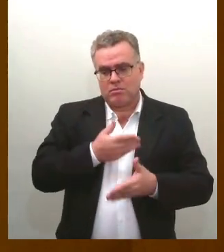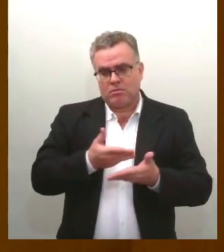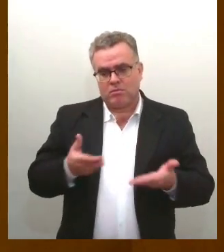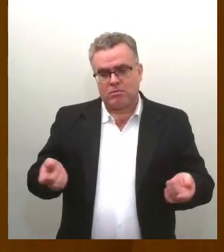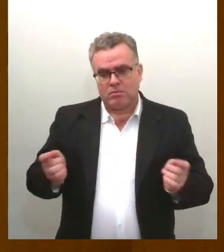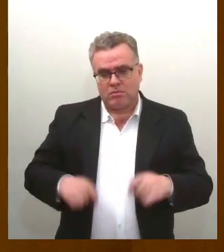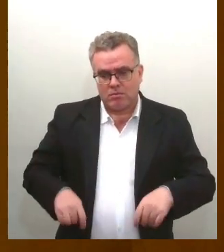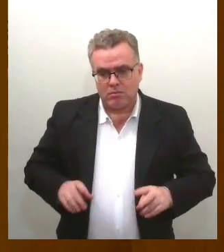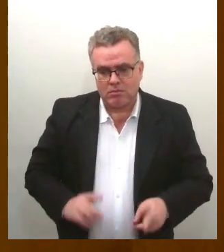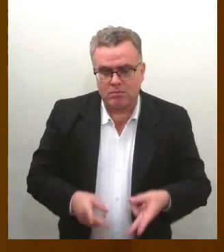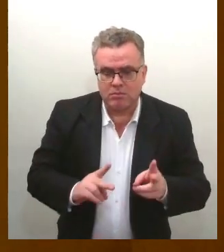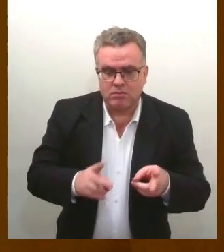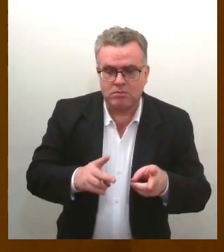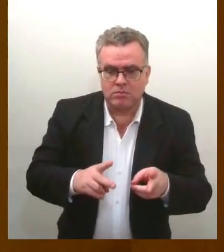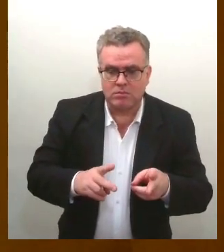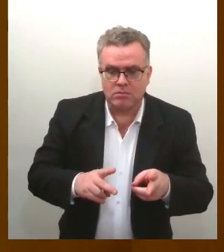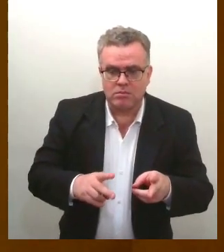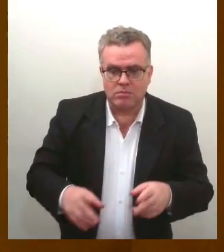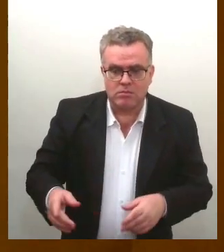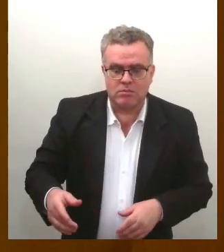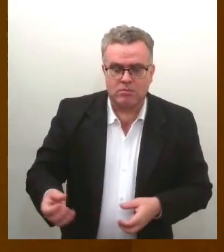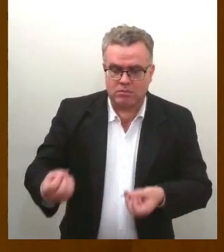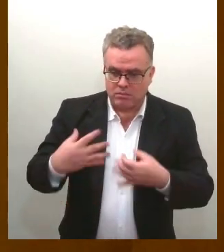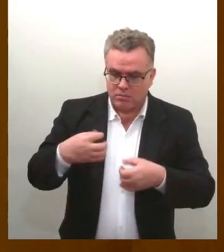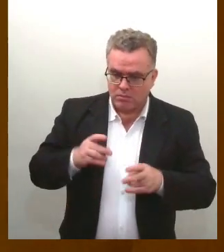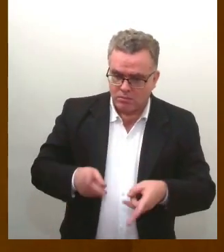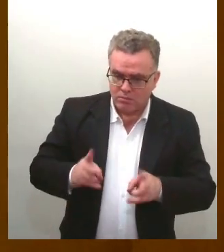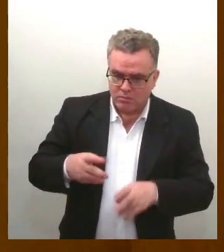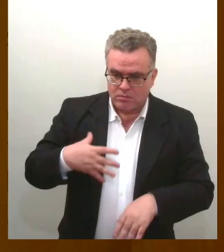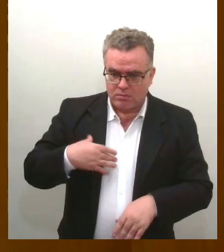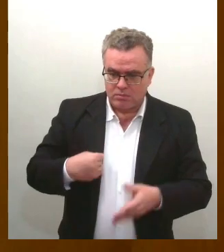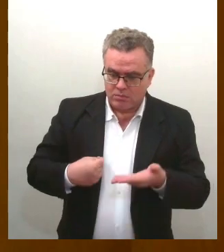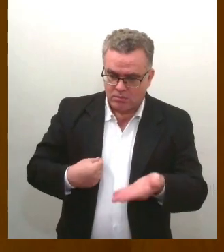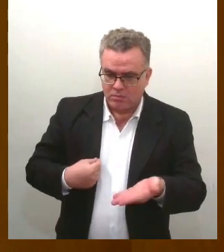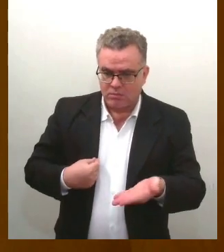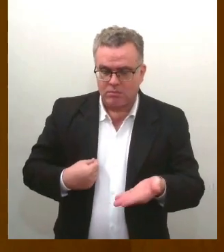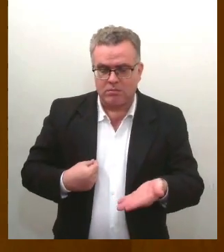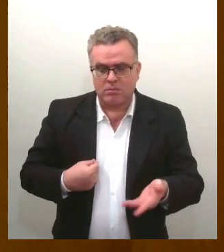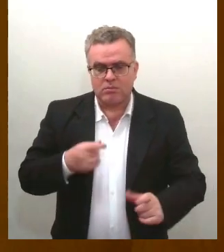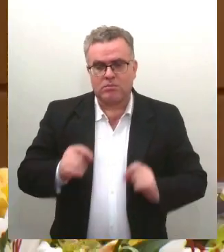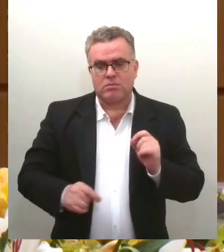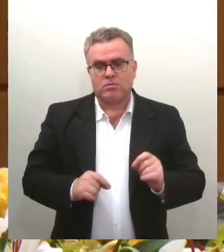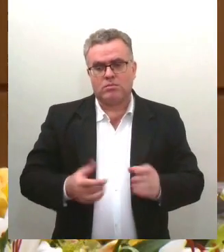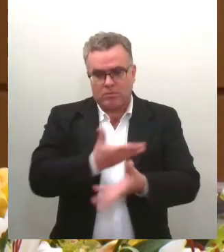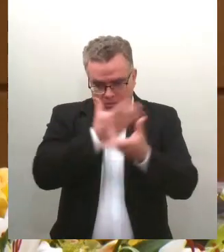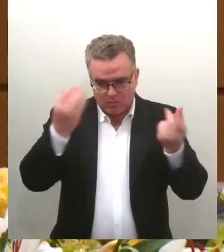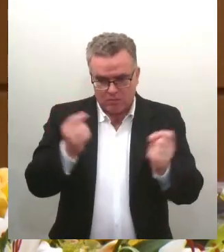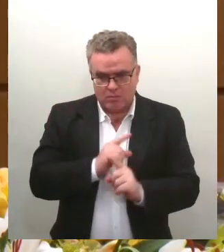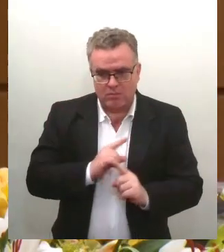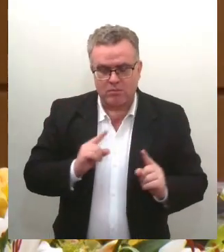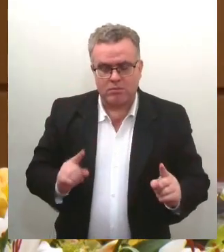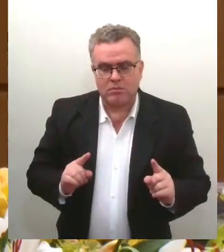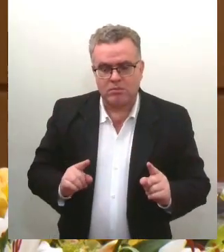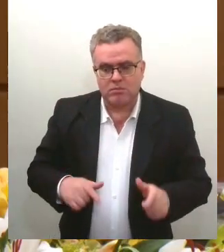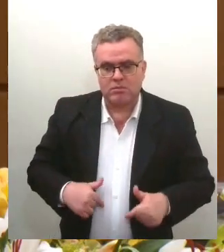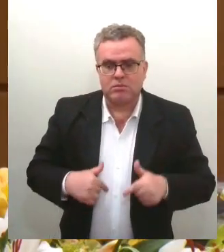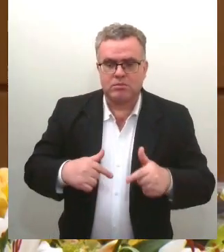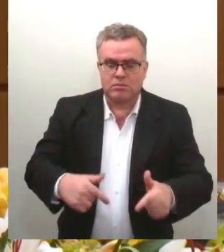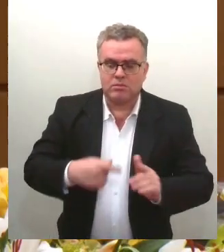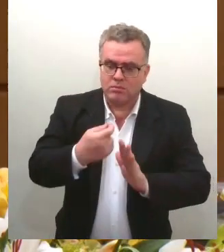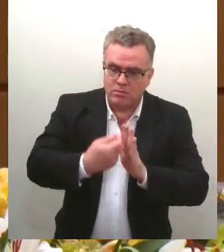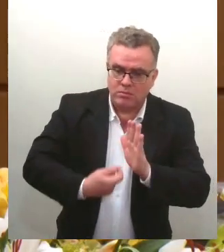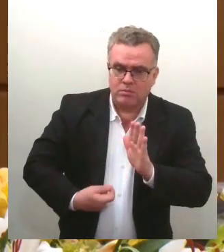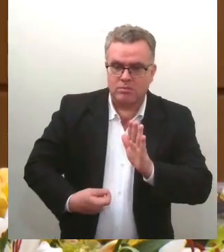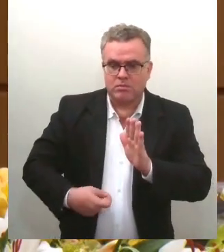minha vida. E sendo mãe dele, eu não poderia deixar de legislar sobre o autismo. A deputada Linda Brasil também